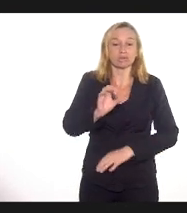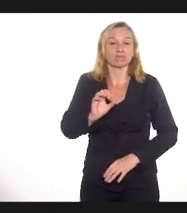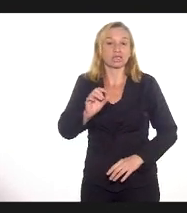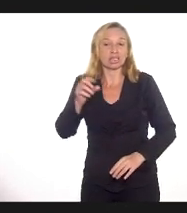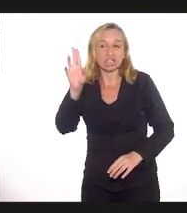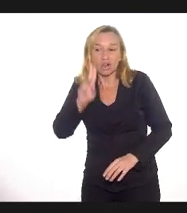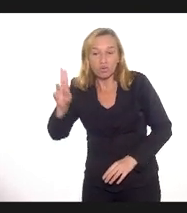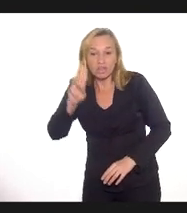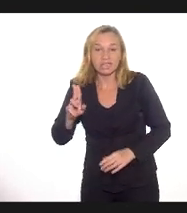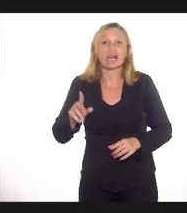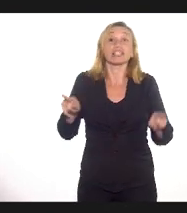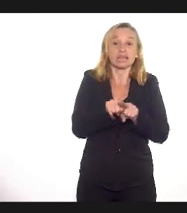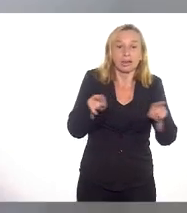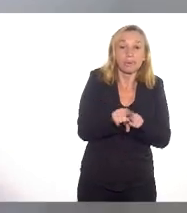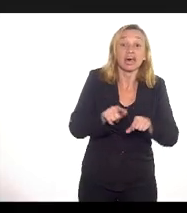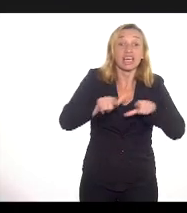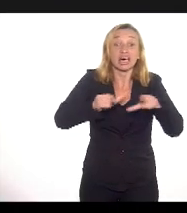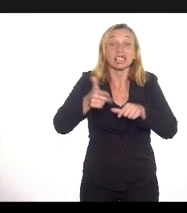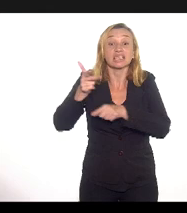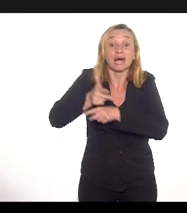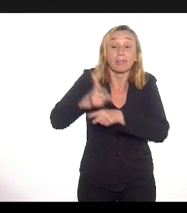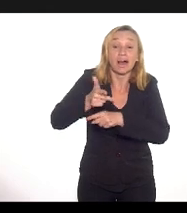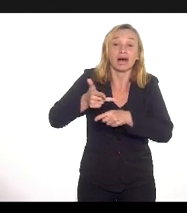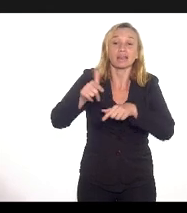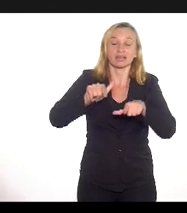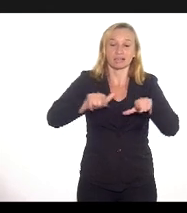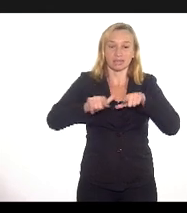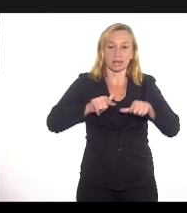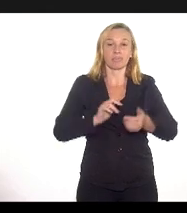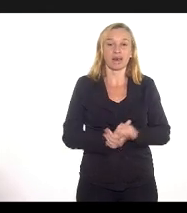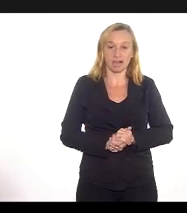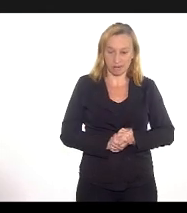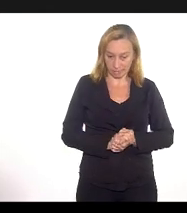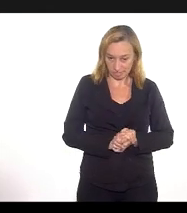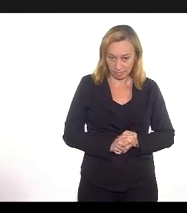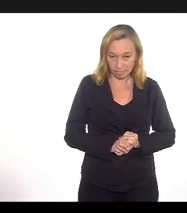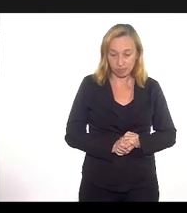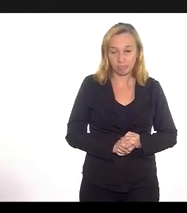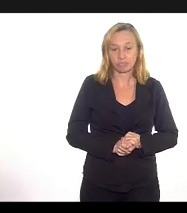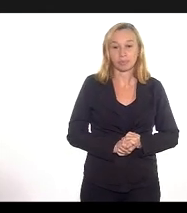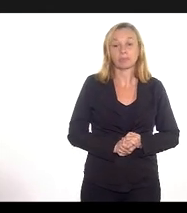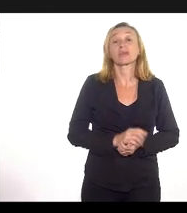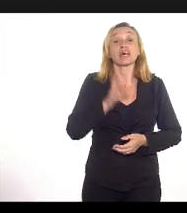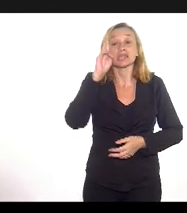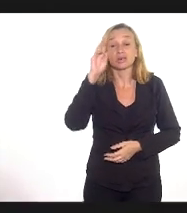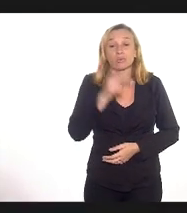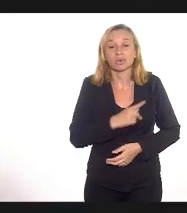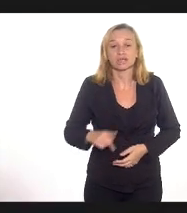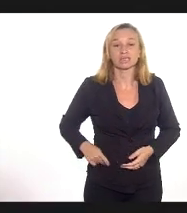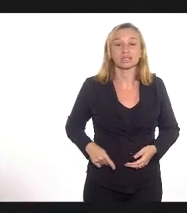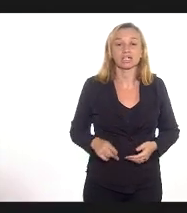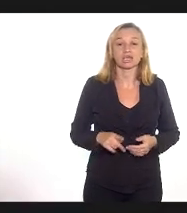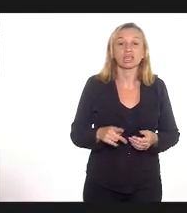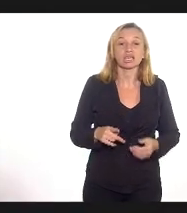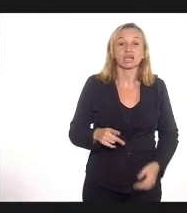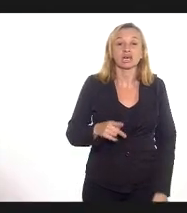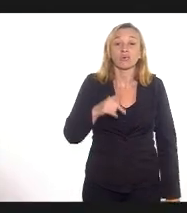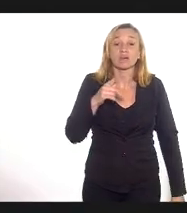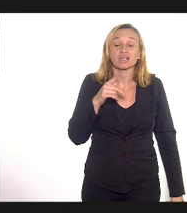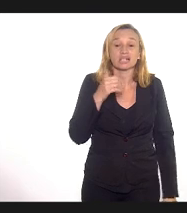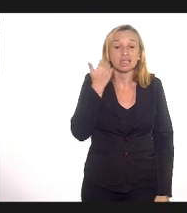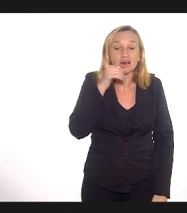em quem trabalha também. Votar, Anderson, por gentileza. Anderson. Então, senhor presidente, é uma